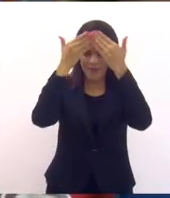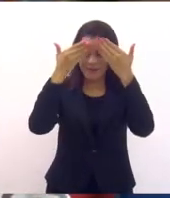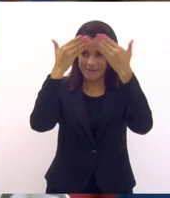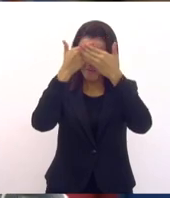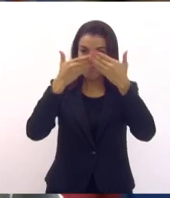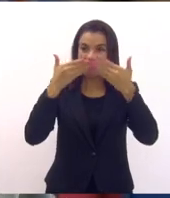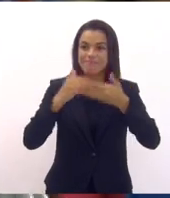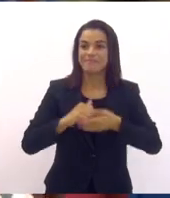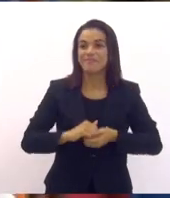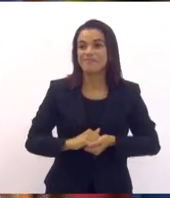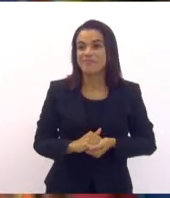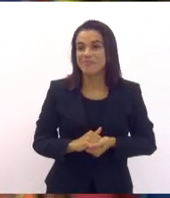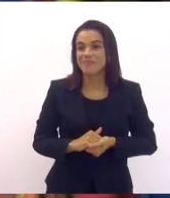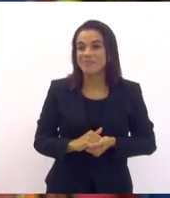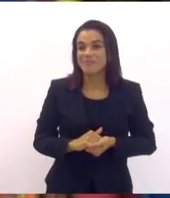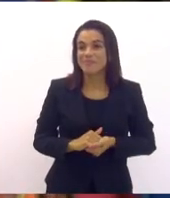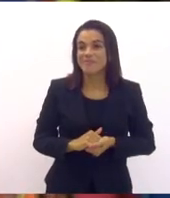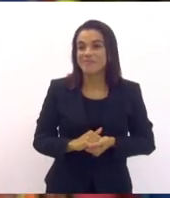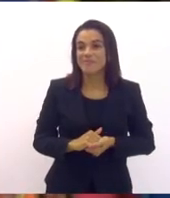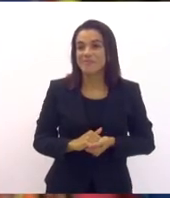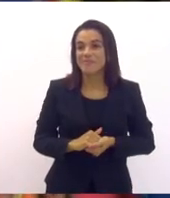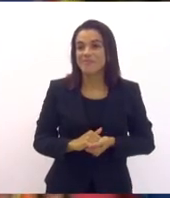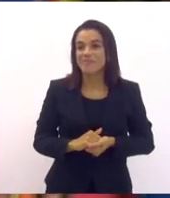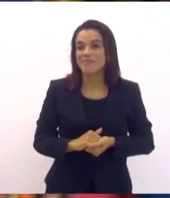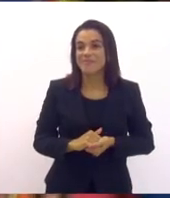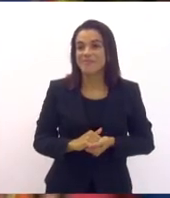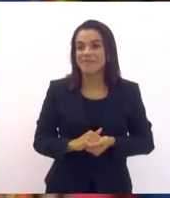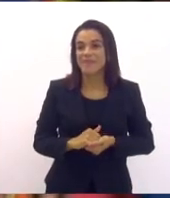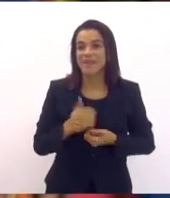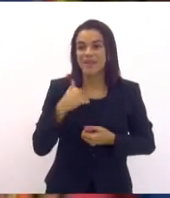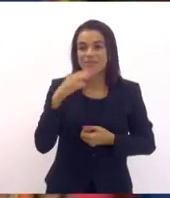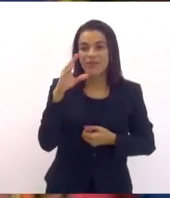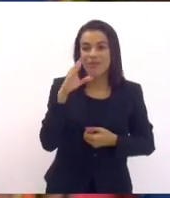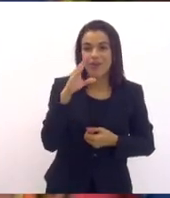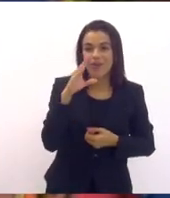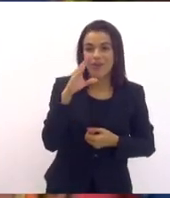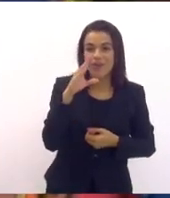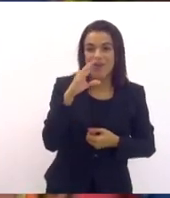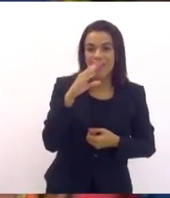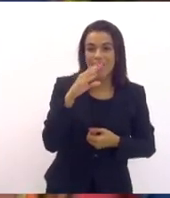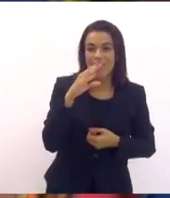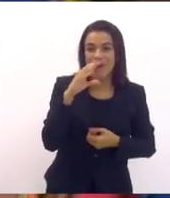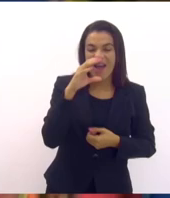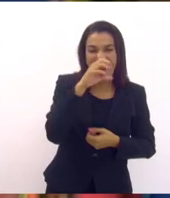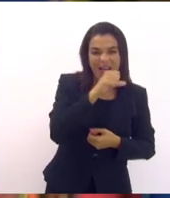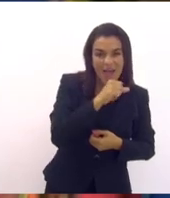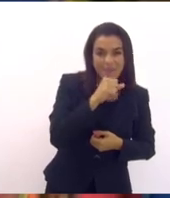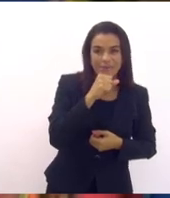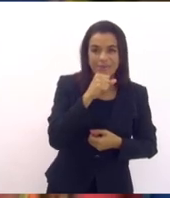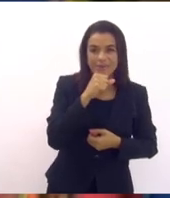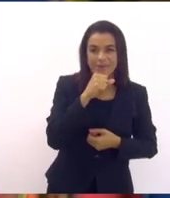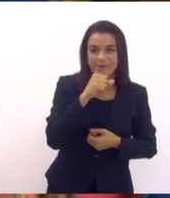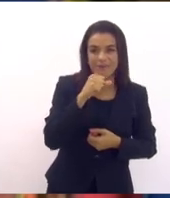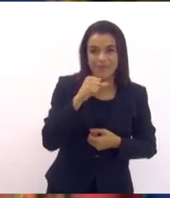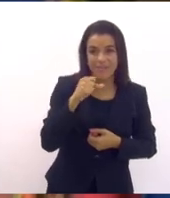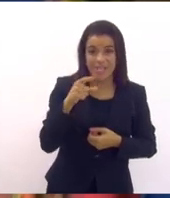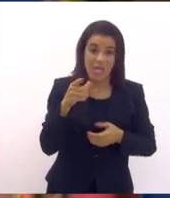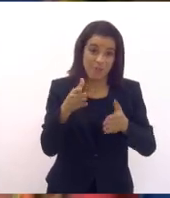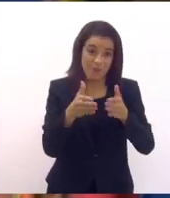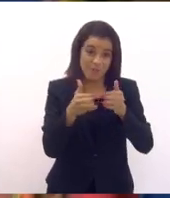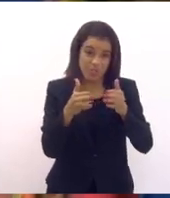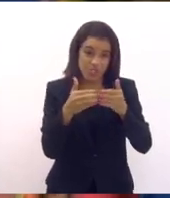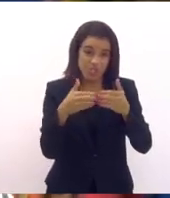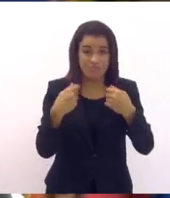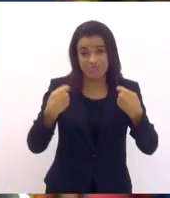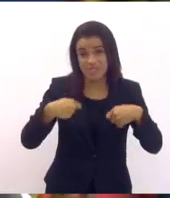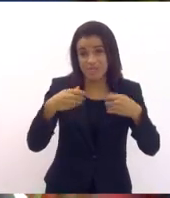grupo eu vou dar um rabinho e roubar a fala da Tames Já que é para pedir Vamos